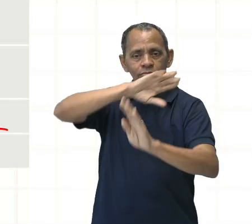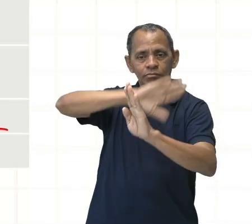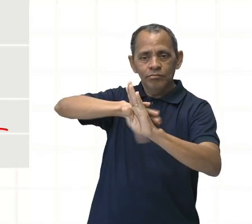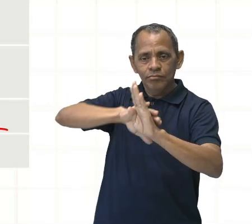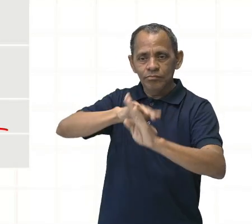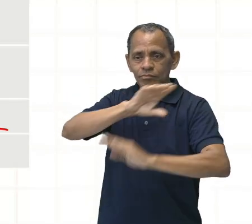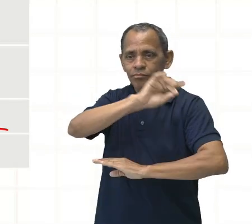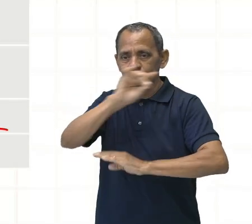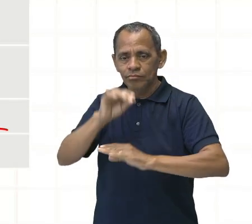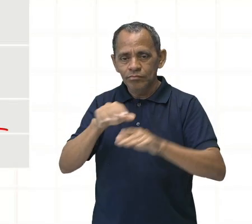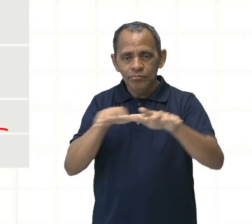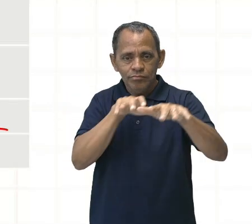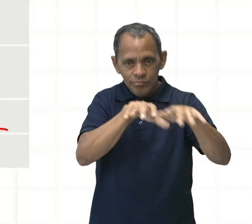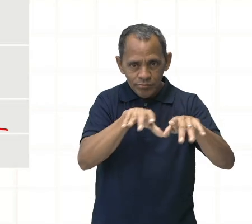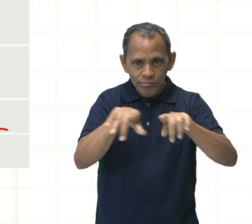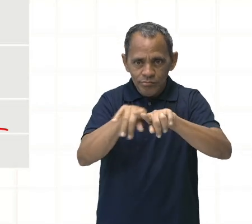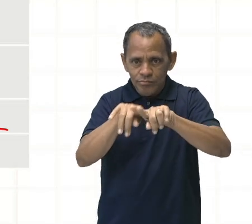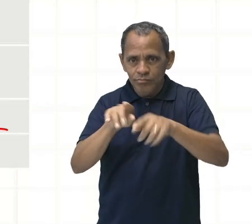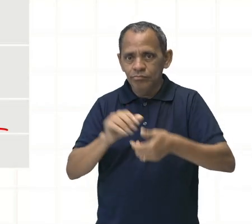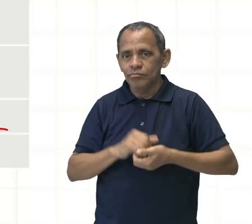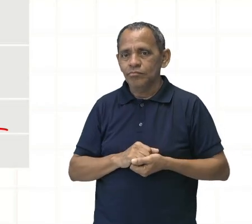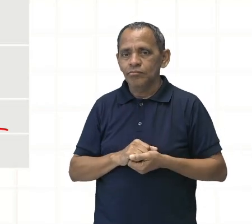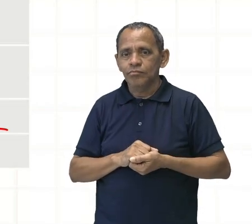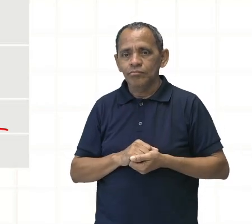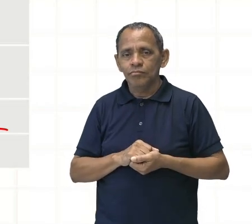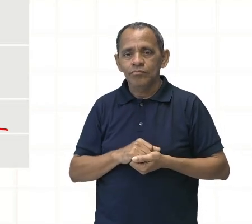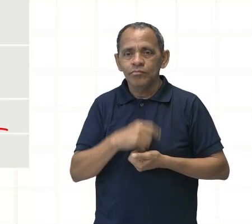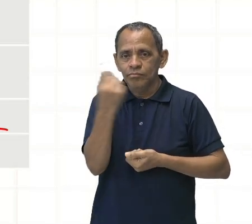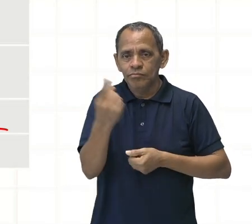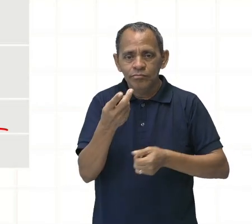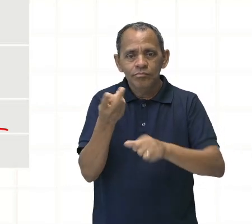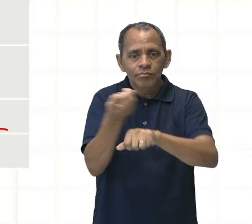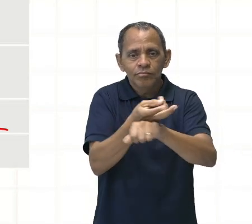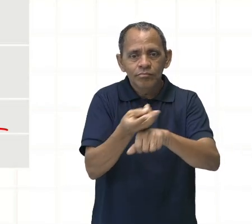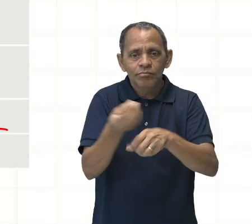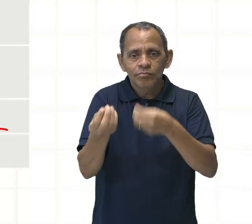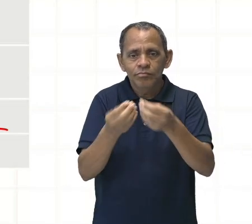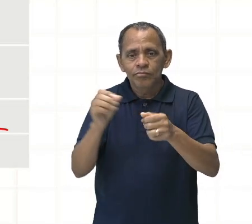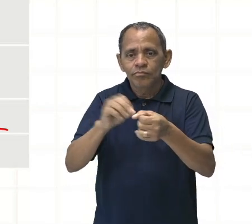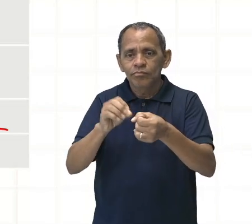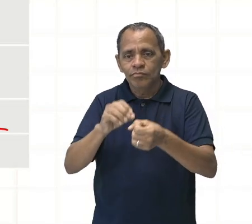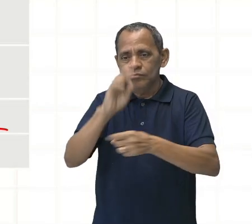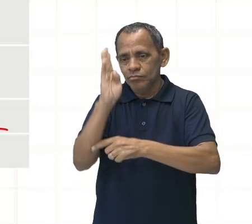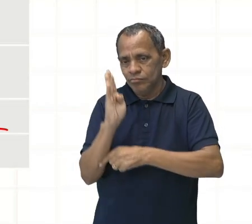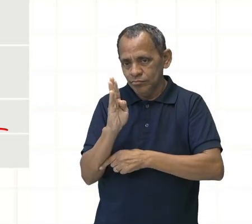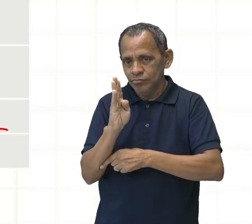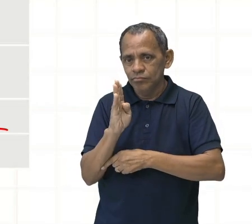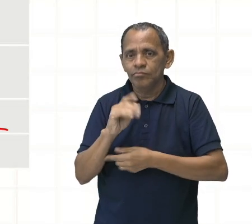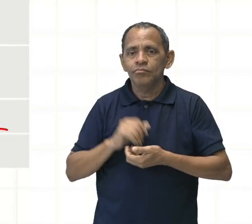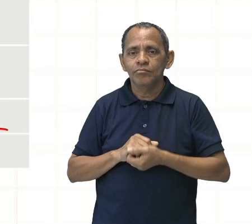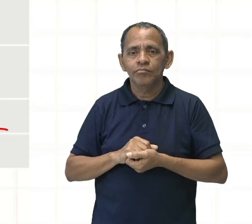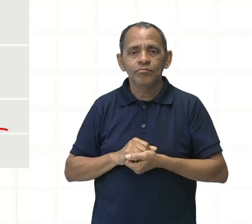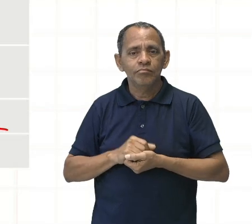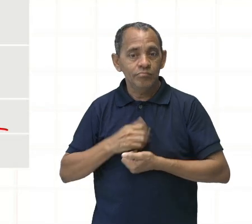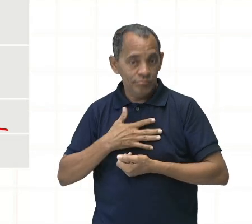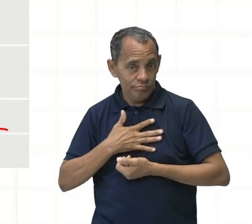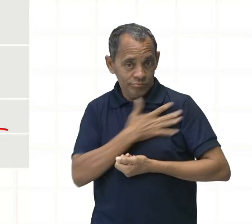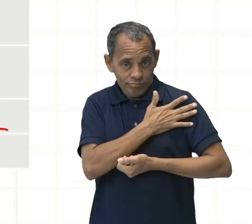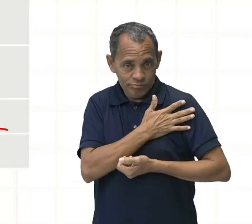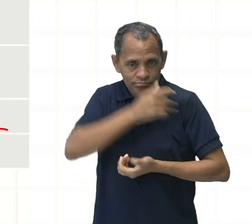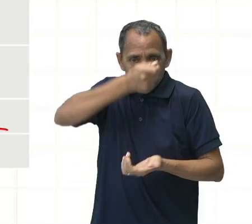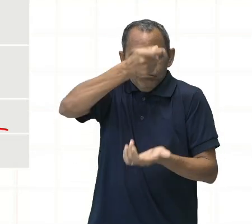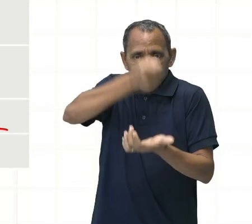as ideologias de cada movimento. Um buscava fazer com que o Brasil se tornasse